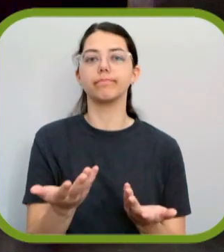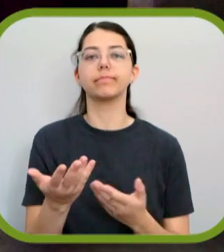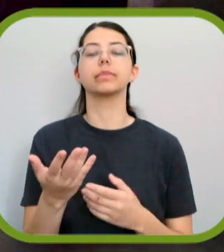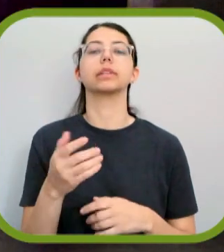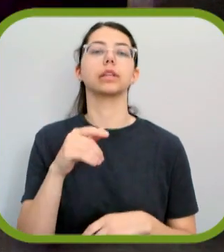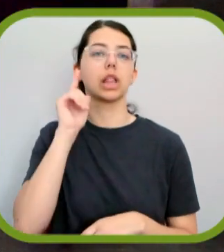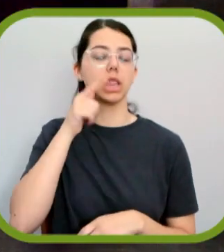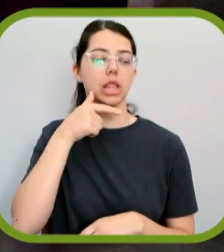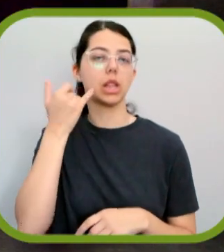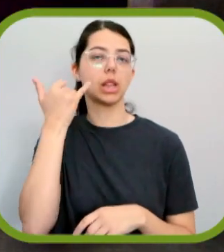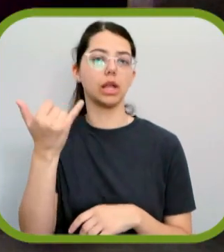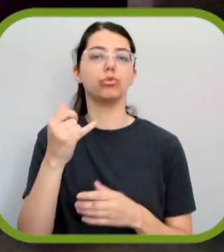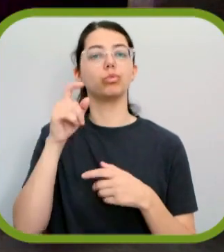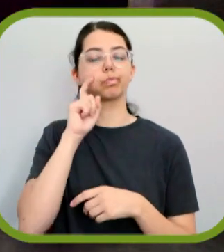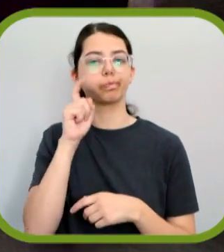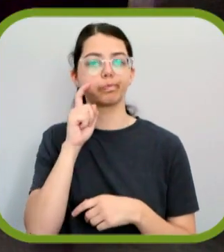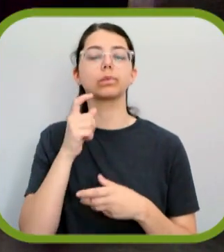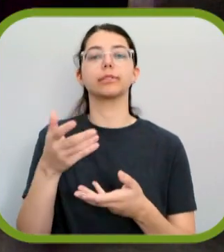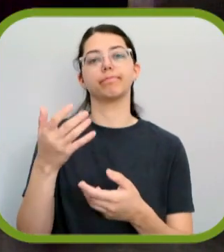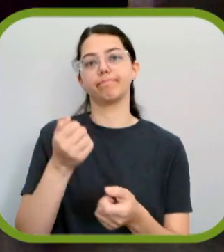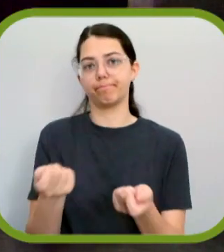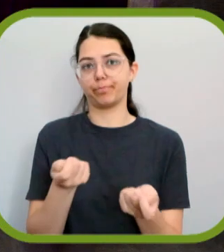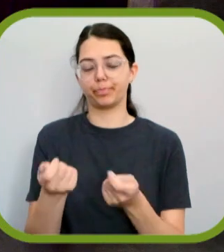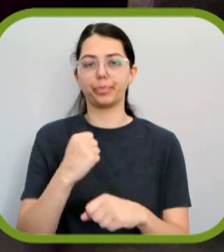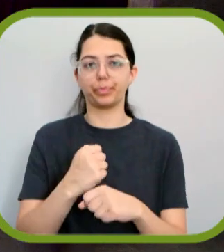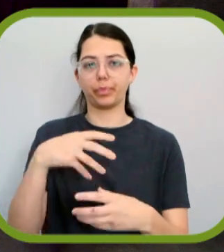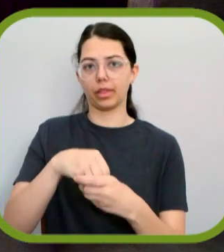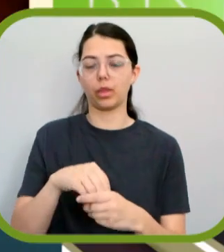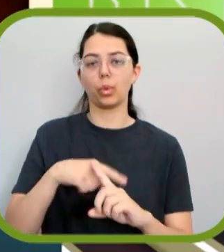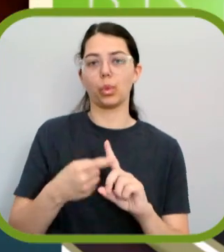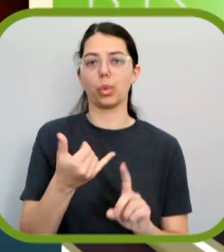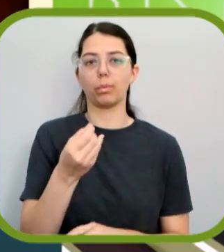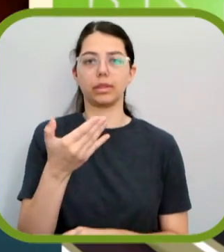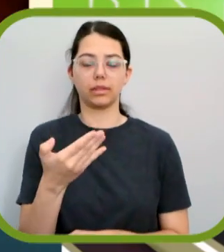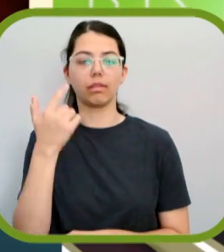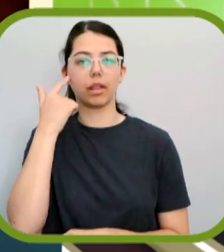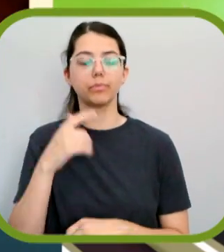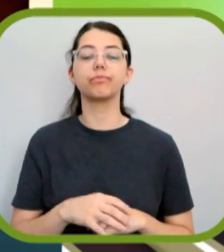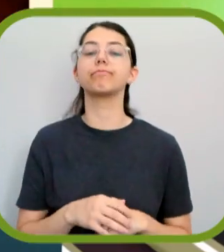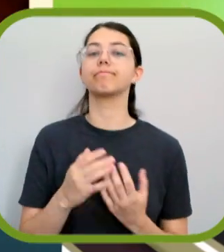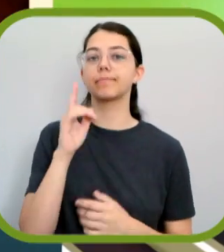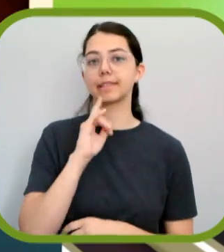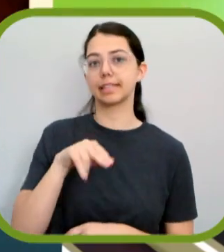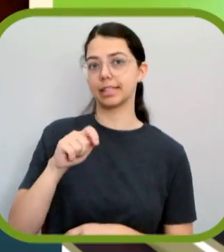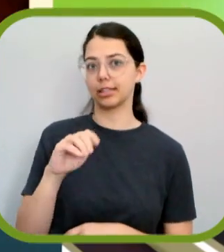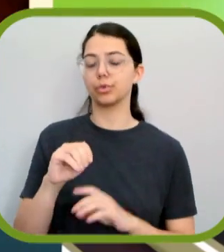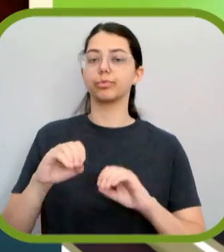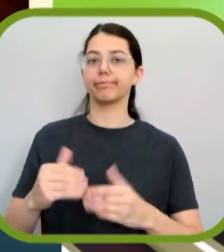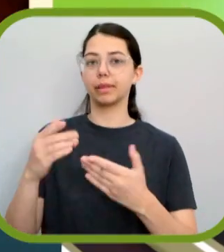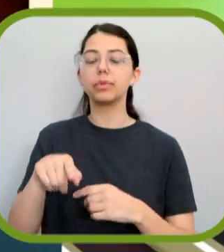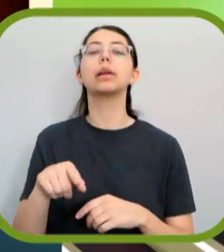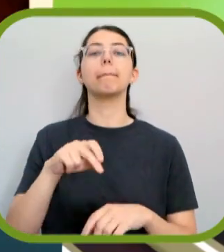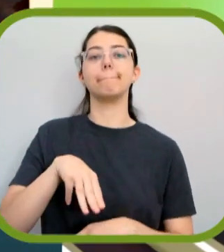queria agradecer por terem aceitado o nosso convite. Começo consigo, Inês. No início deste ano, a Meta anunciou que ia acabar